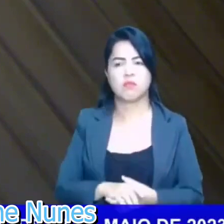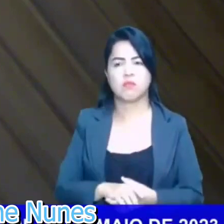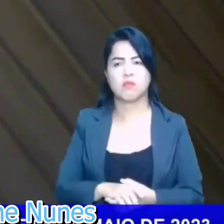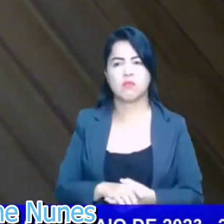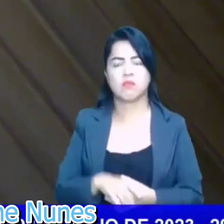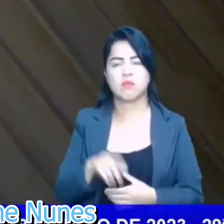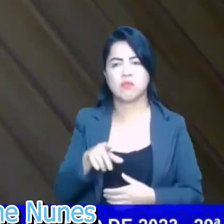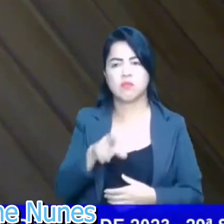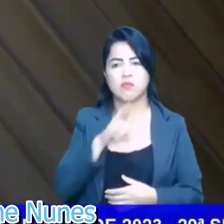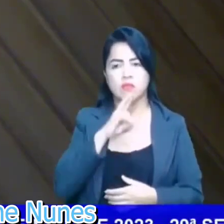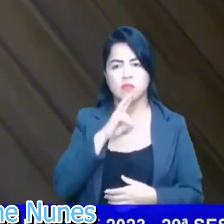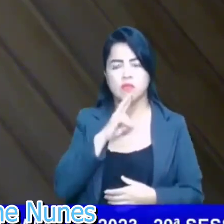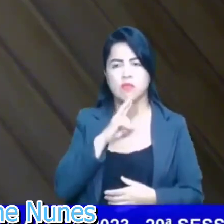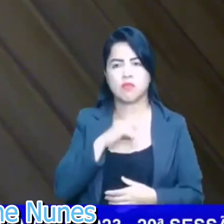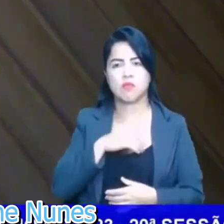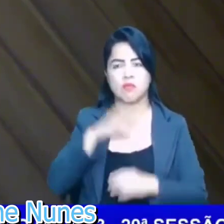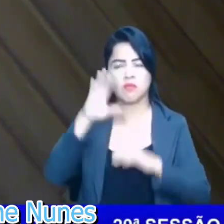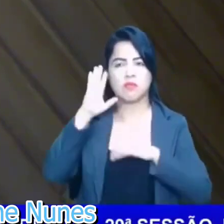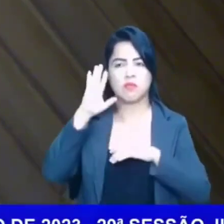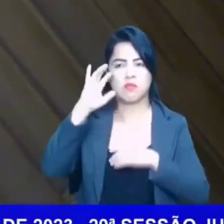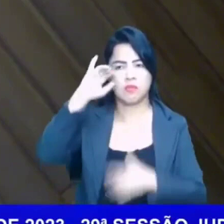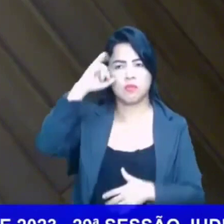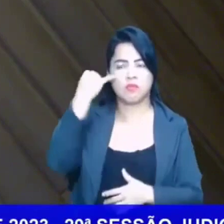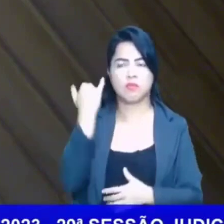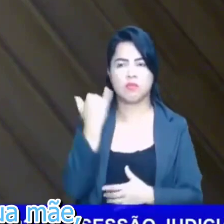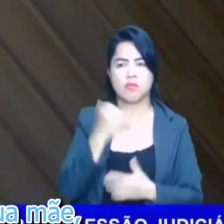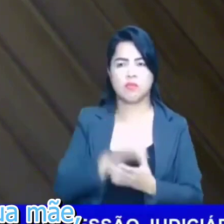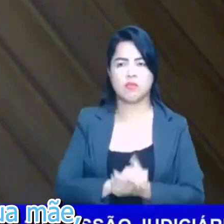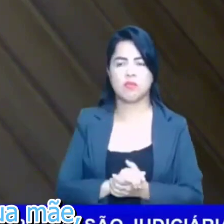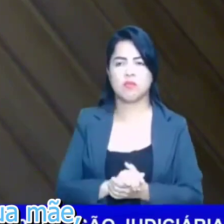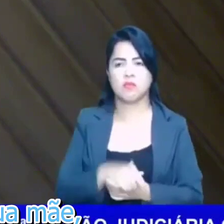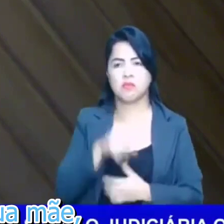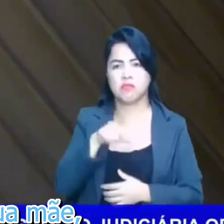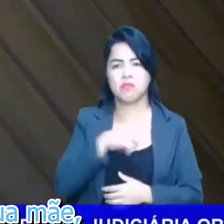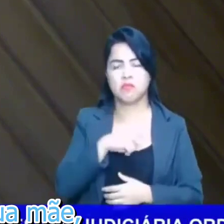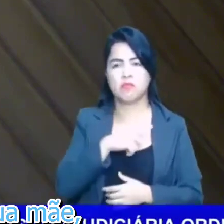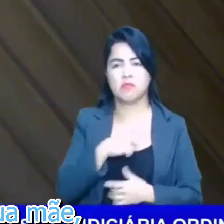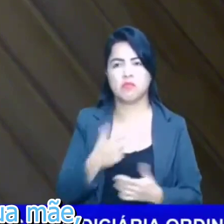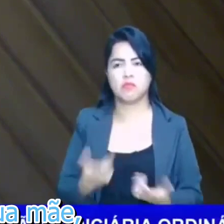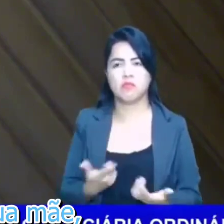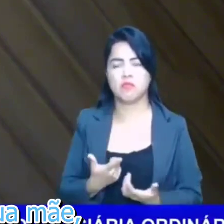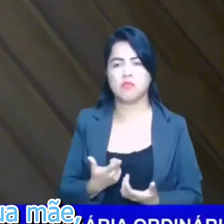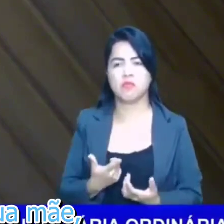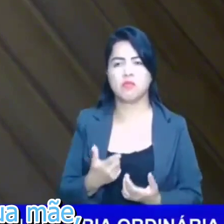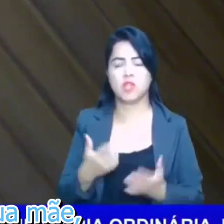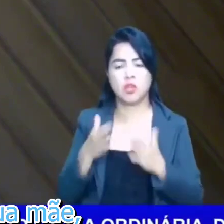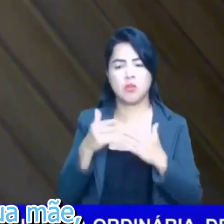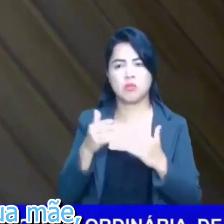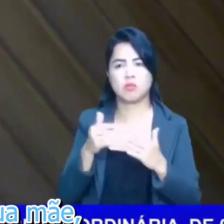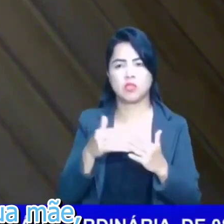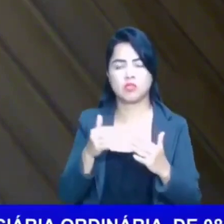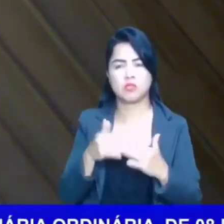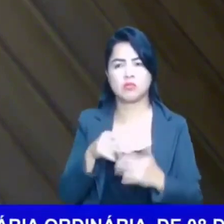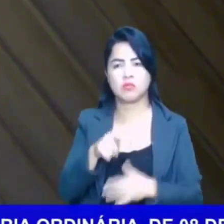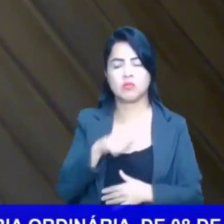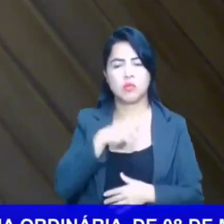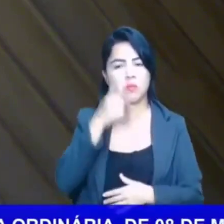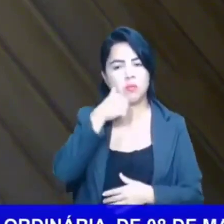A resposta foi direcionada ao candidato Jaime Nunes, em que ele estaria pedindo pela demissão da sua